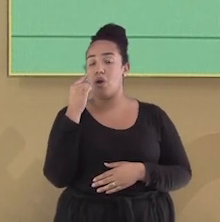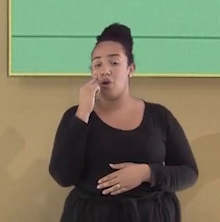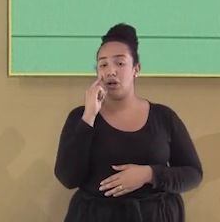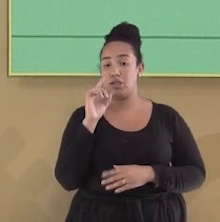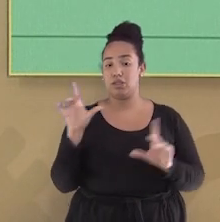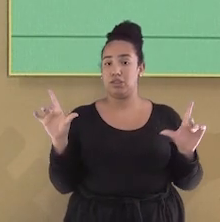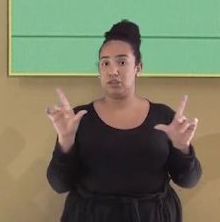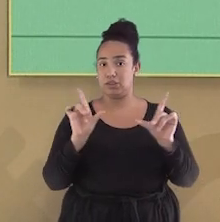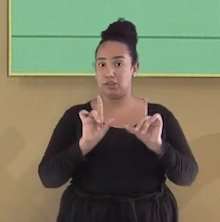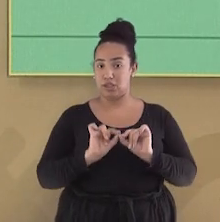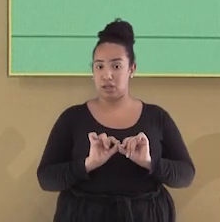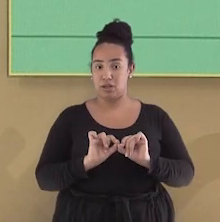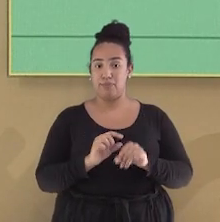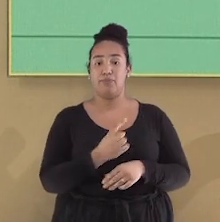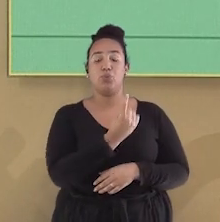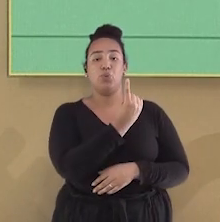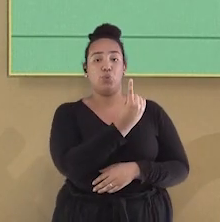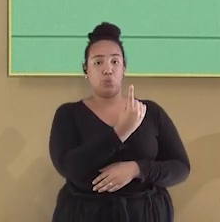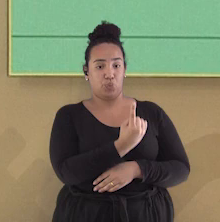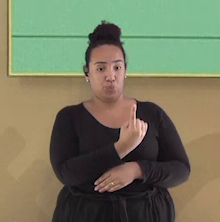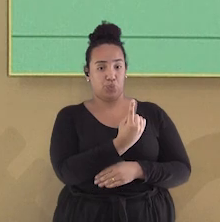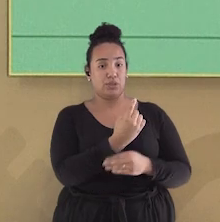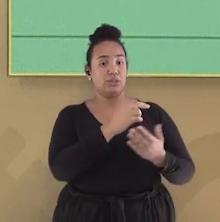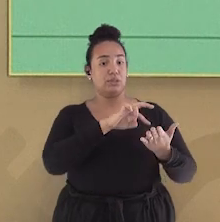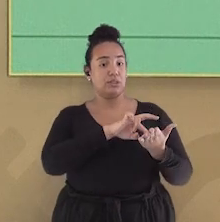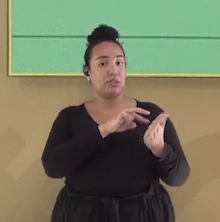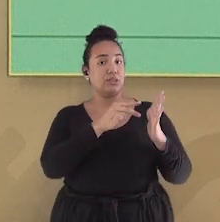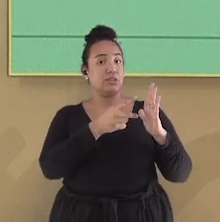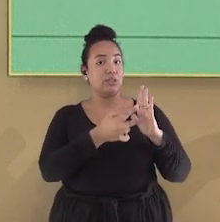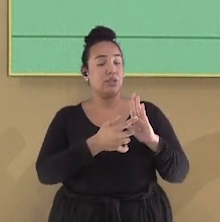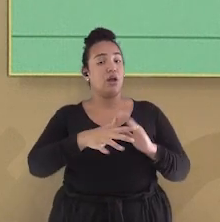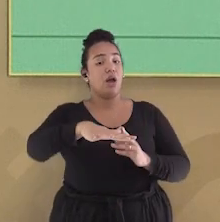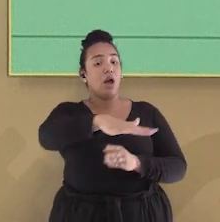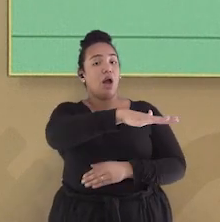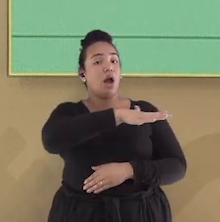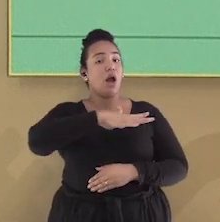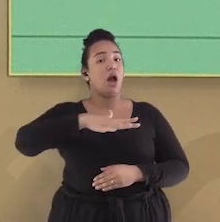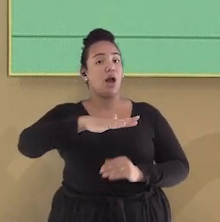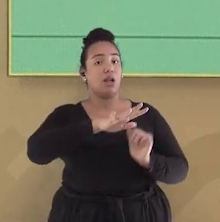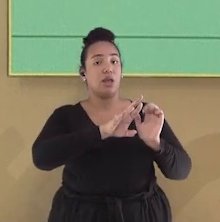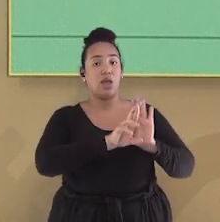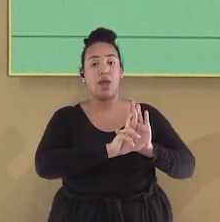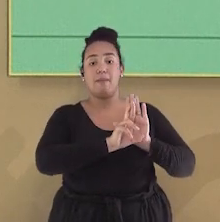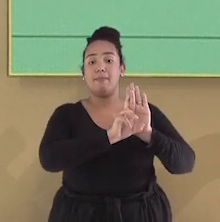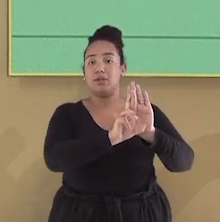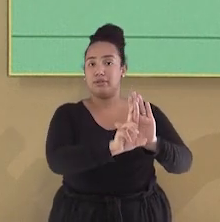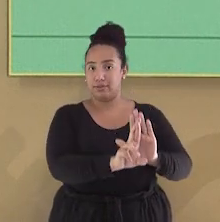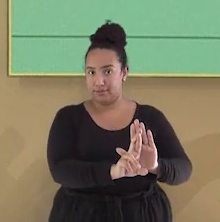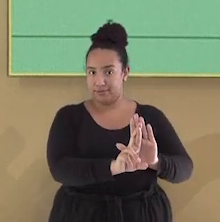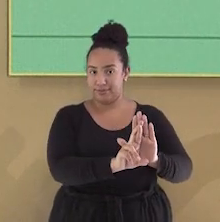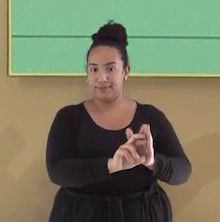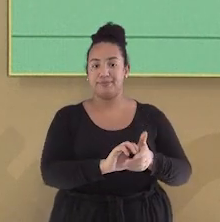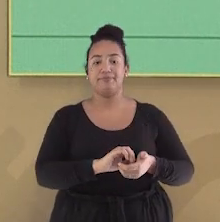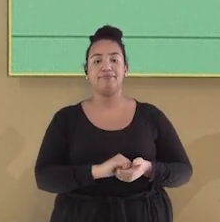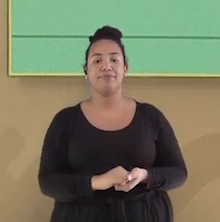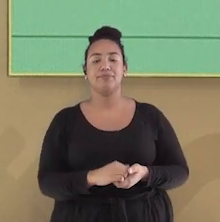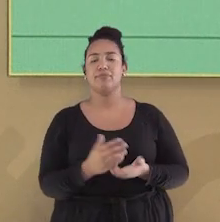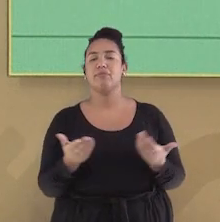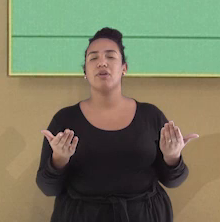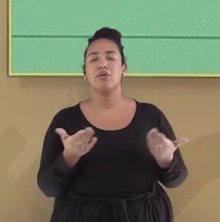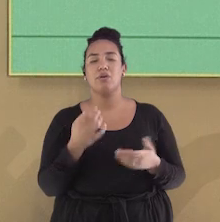escala aqui, o 1 se refere ao tamanho de área representada. E o